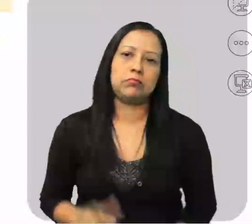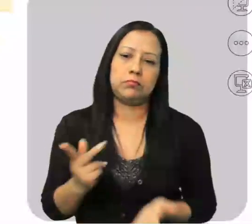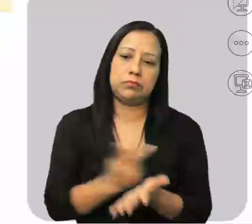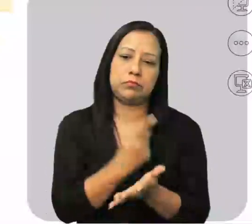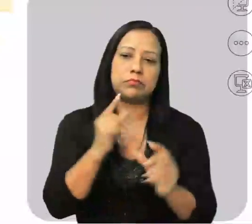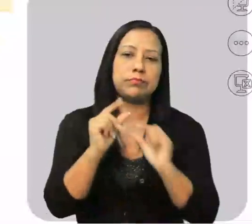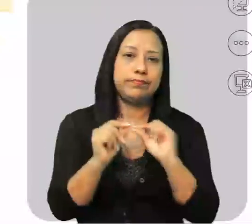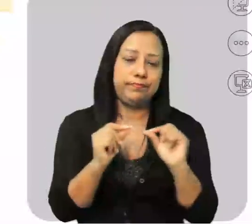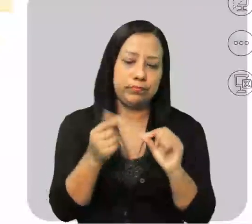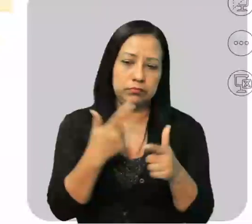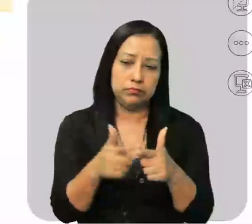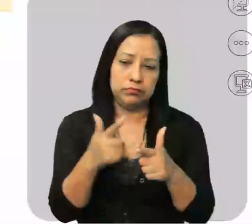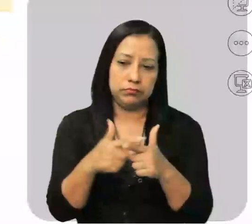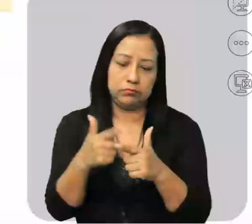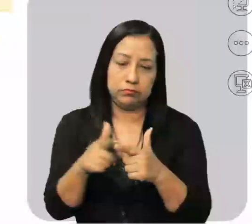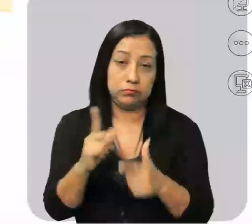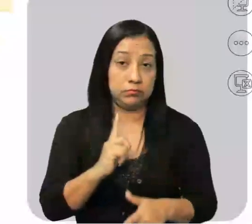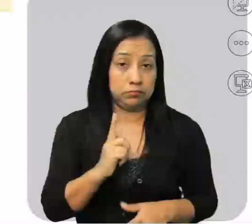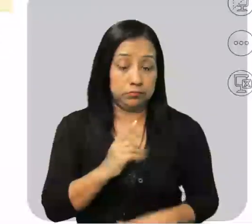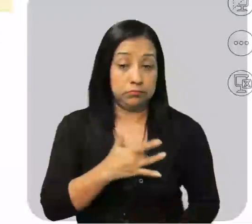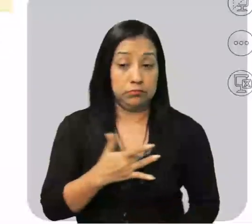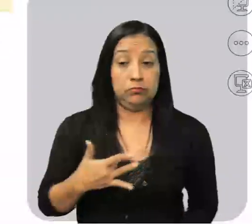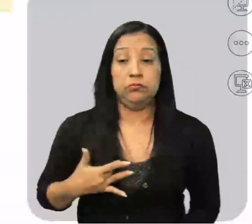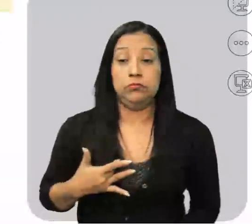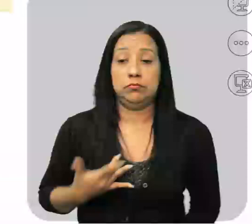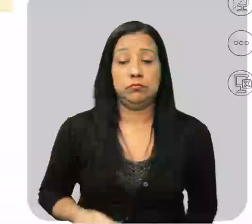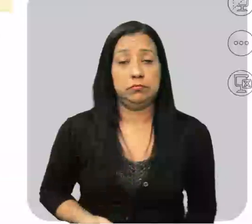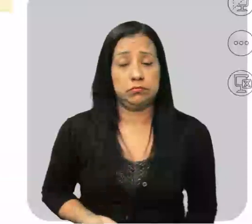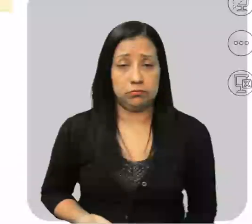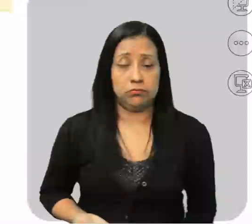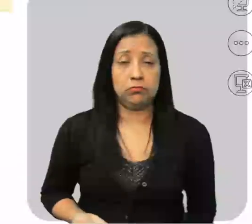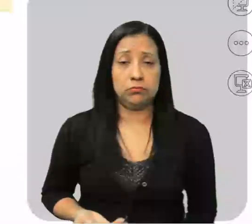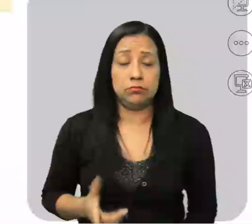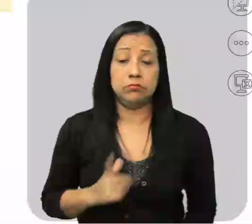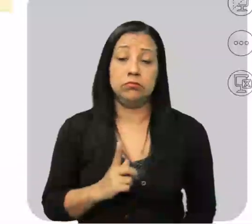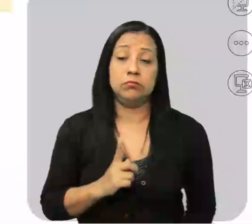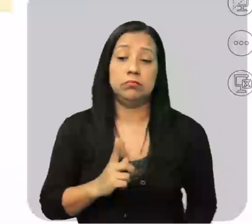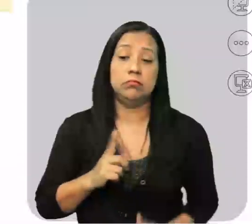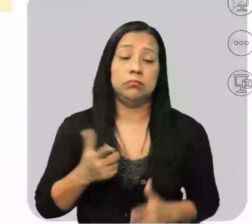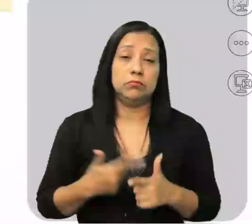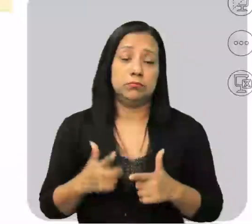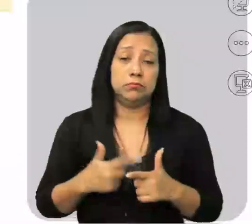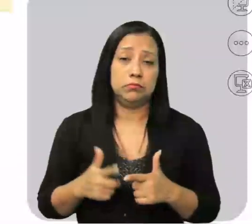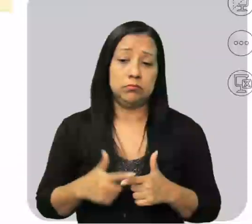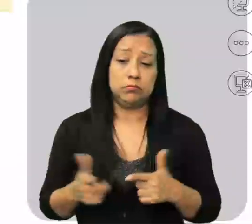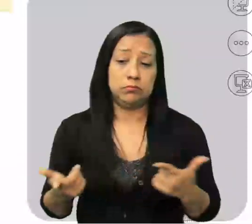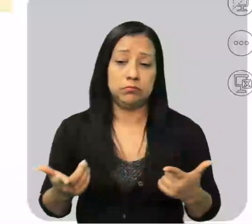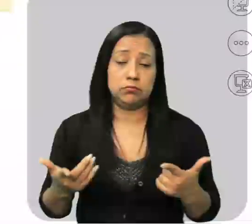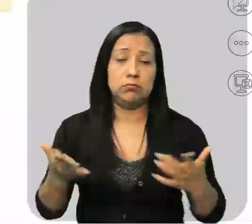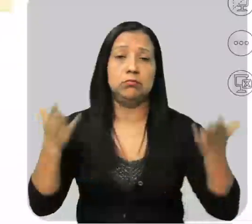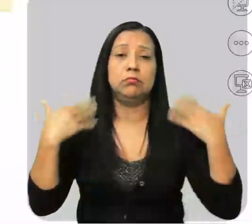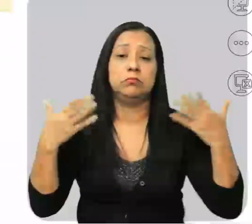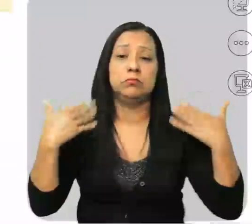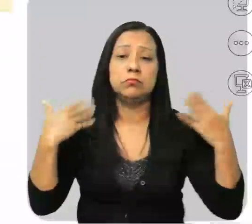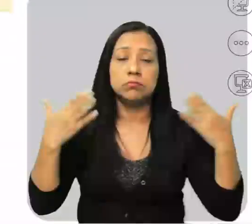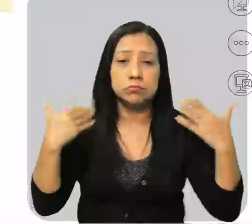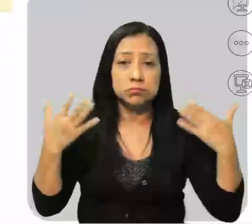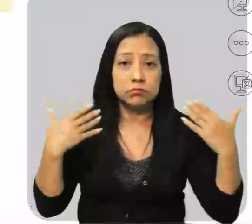regiões metropolitanas. Novamente, vai dar problema de saúde, vai dar problema